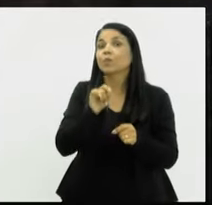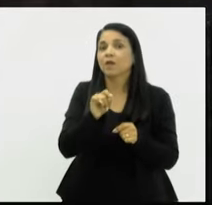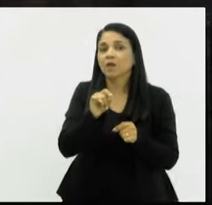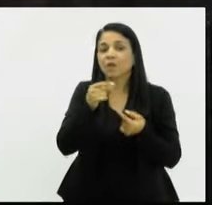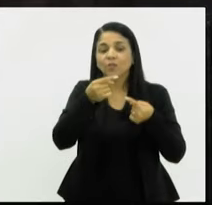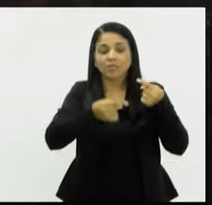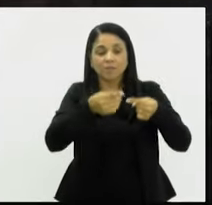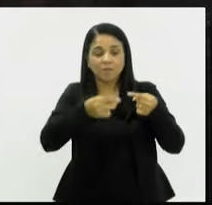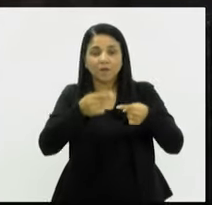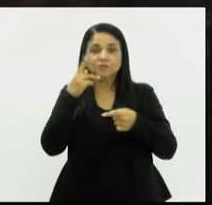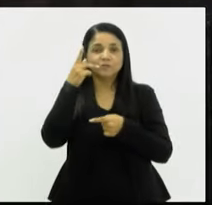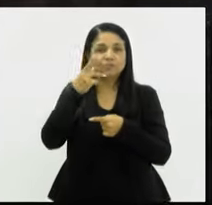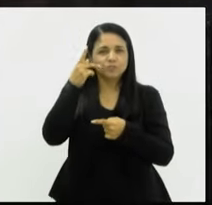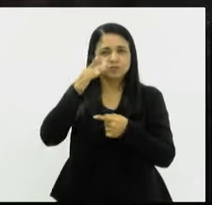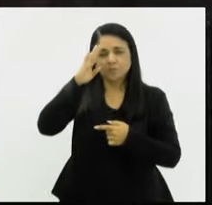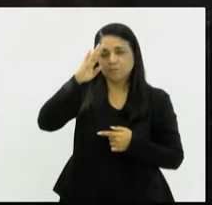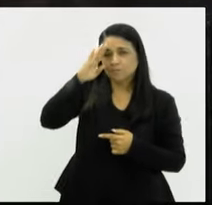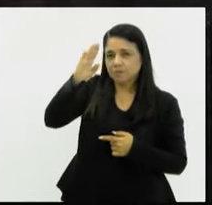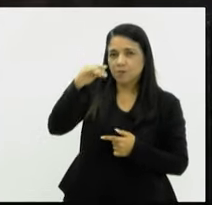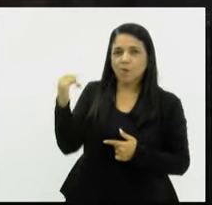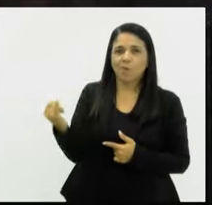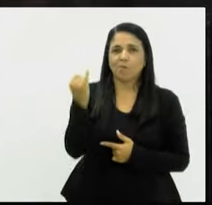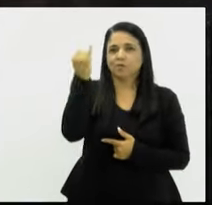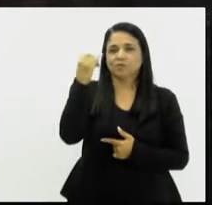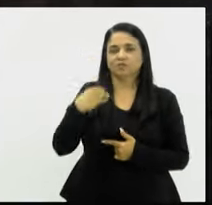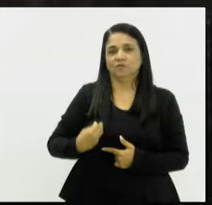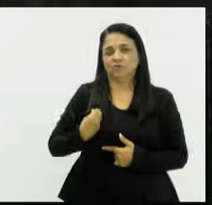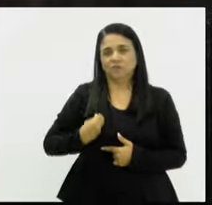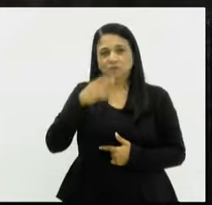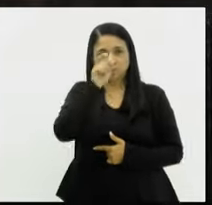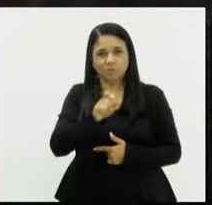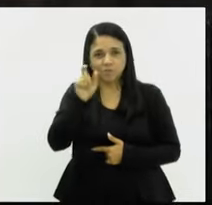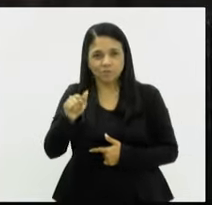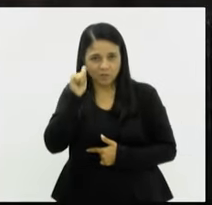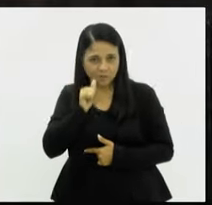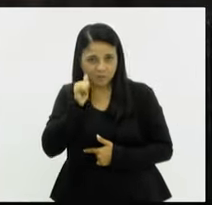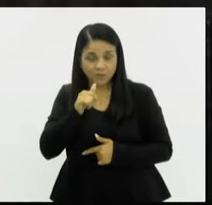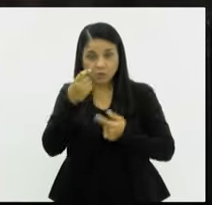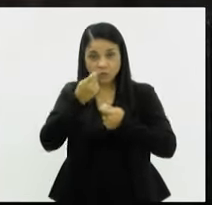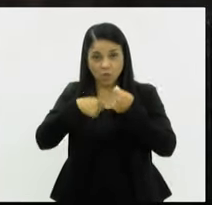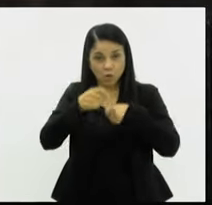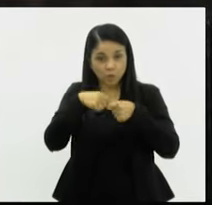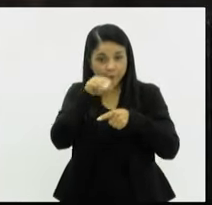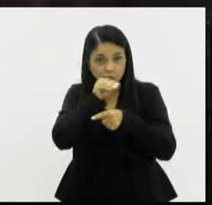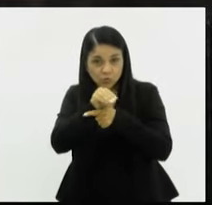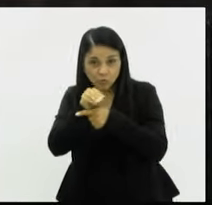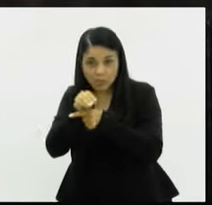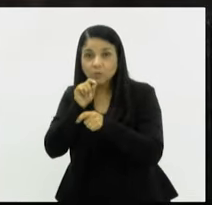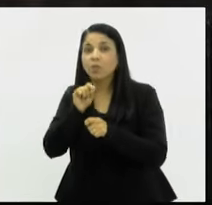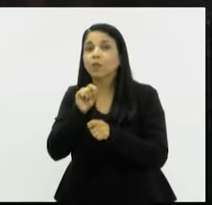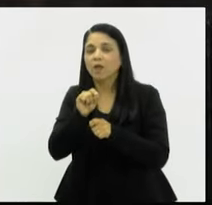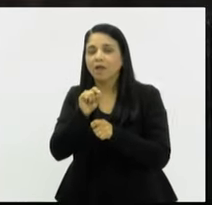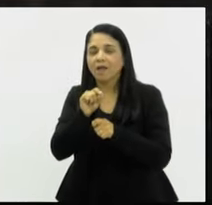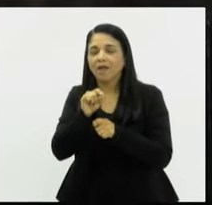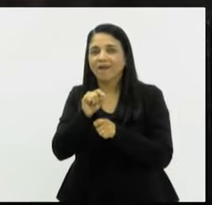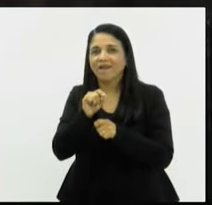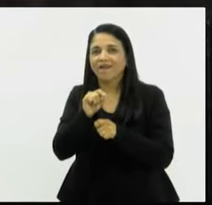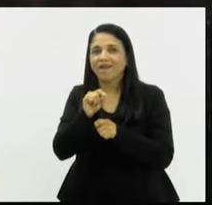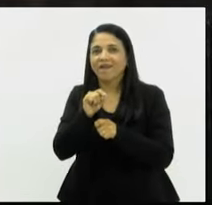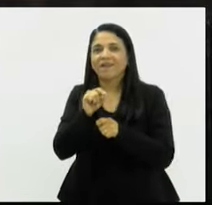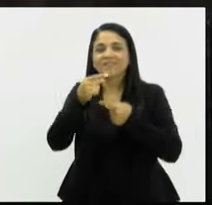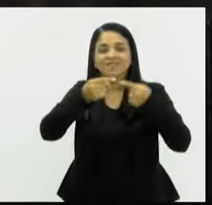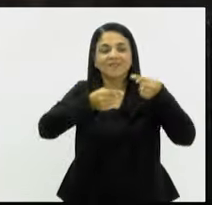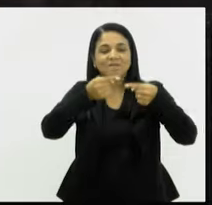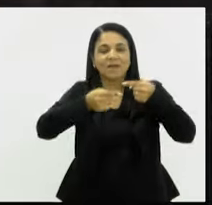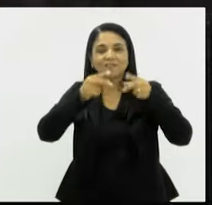debate político fundamental e importante para a vida das mulheres. Afinal, quando a gente fala de economia do cuidado, a gente está trazendo um